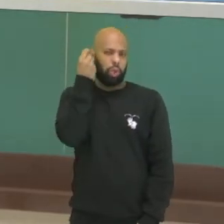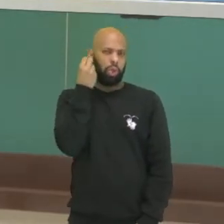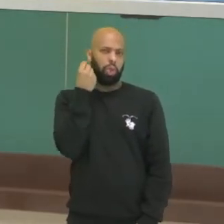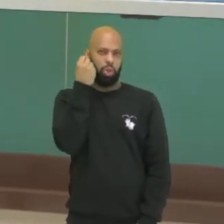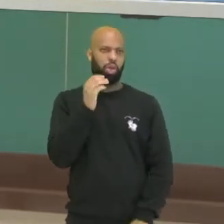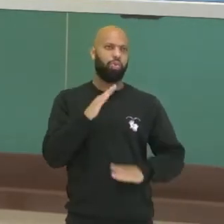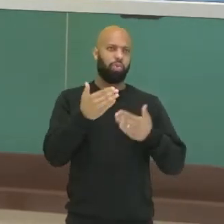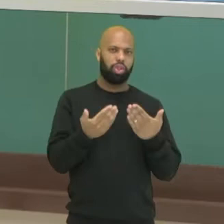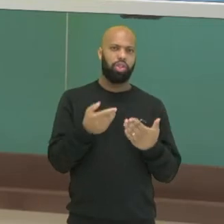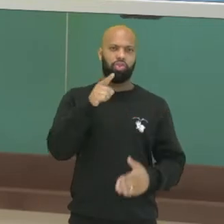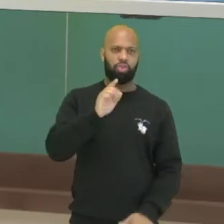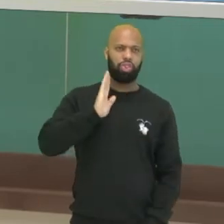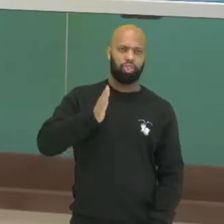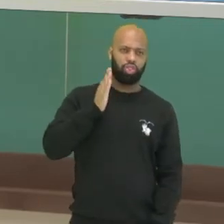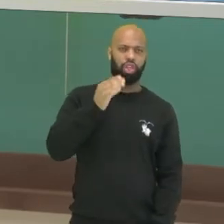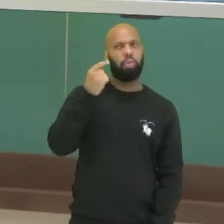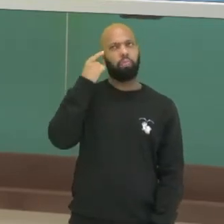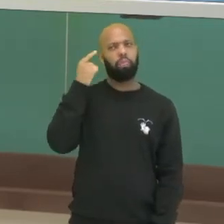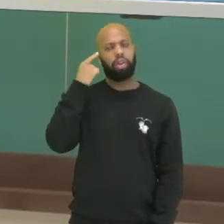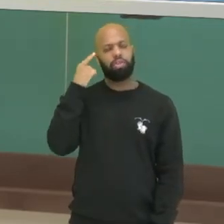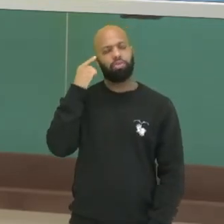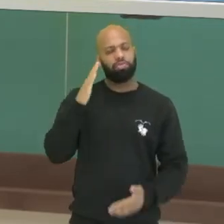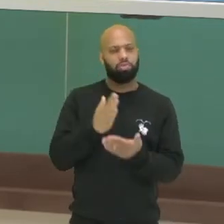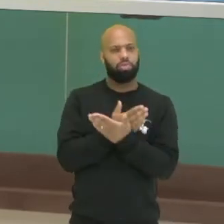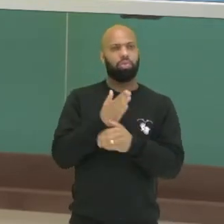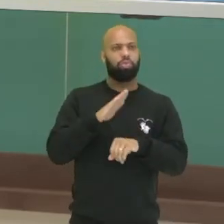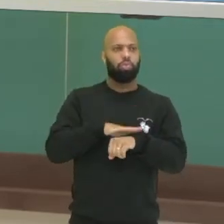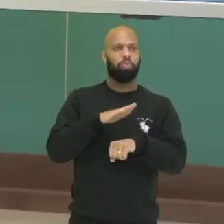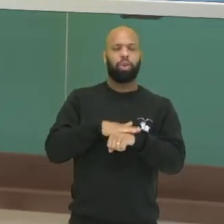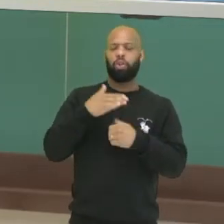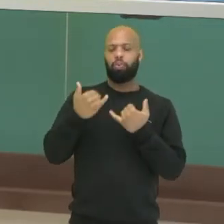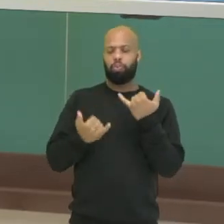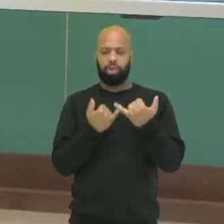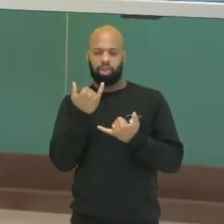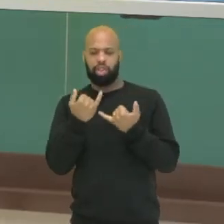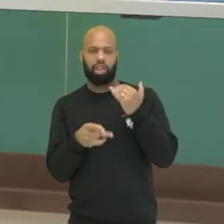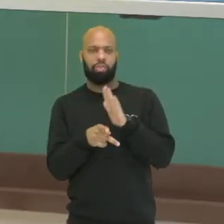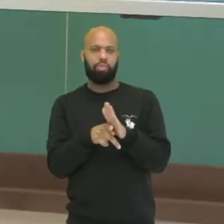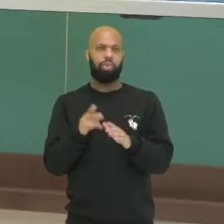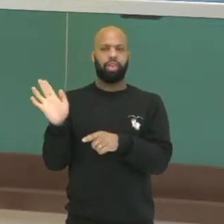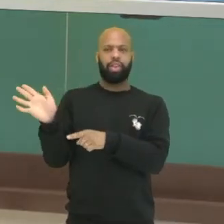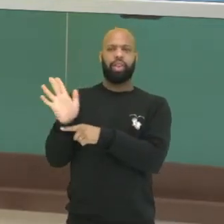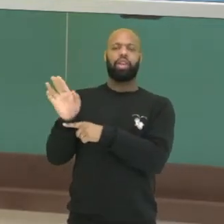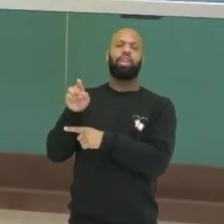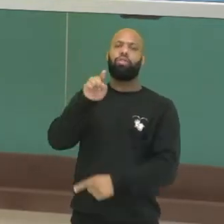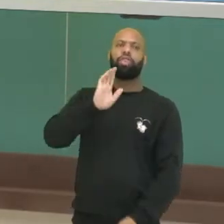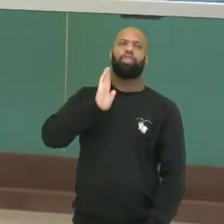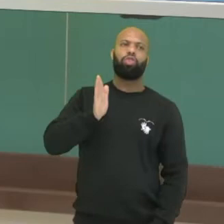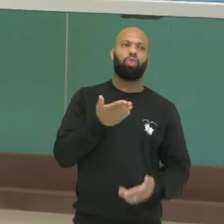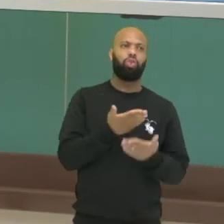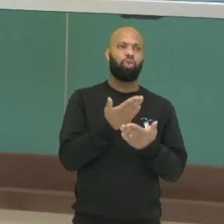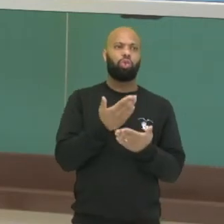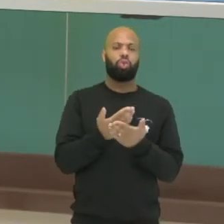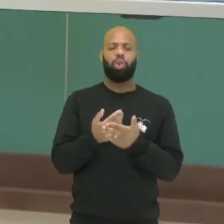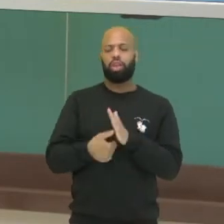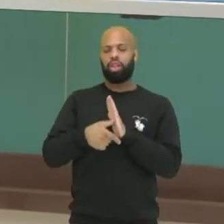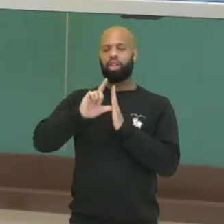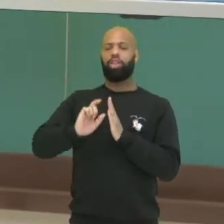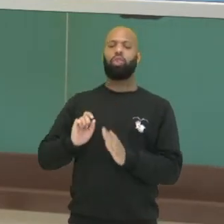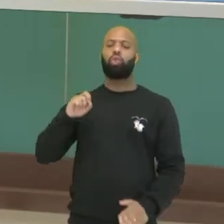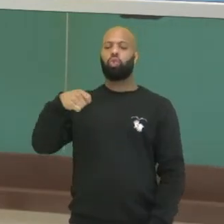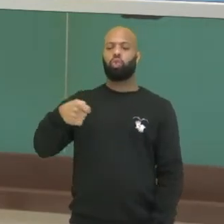pensou em um dia brincar de cinema? Acho que você já viu anteriormente em outras aulas sobre a história do